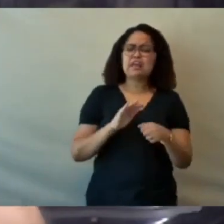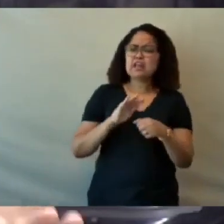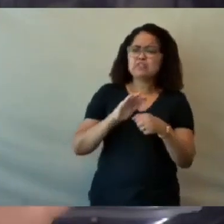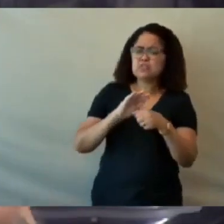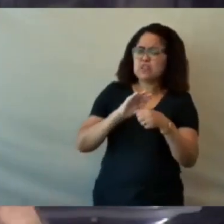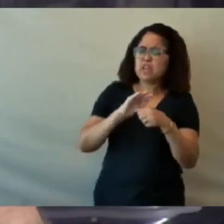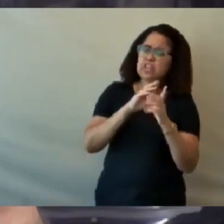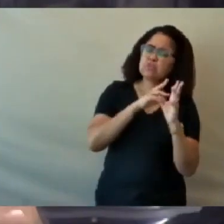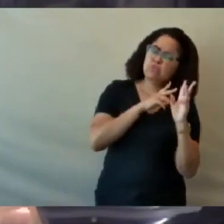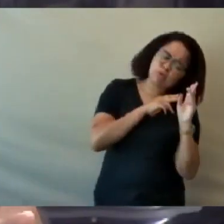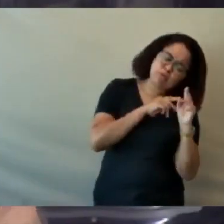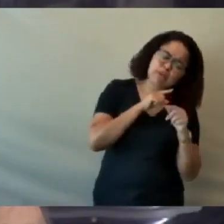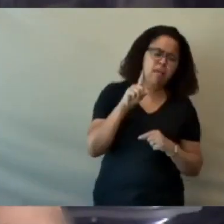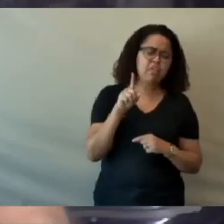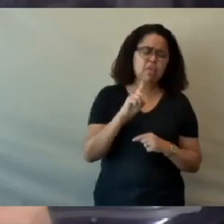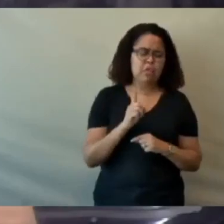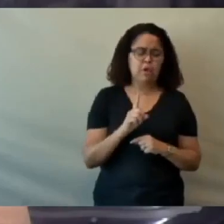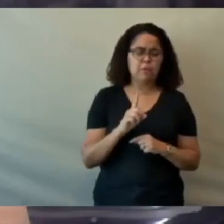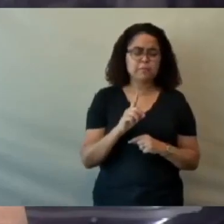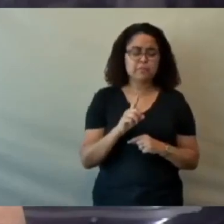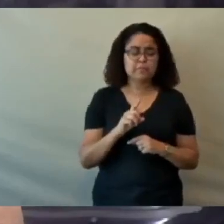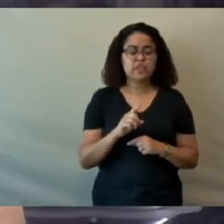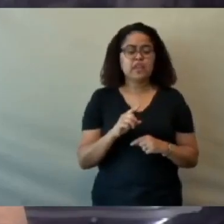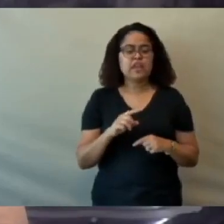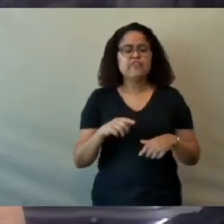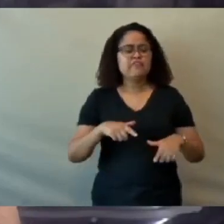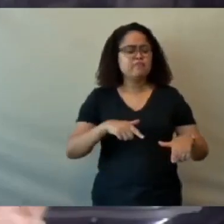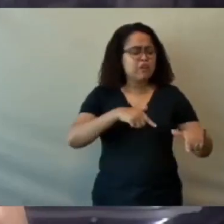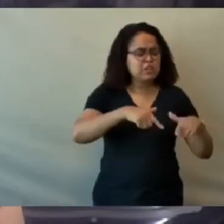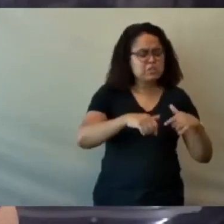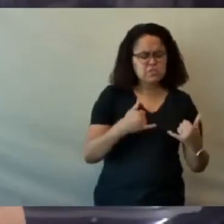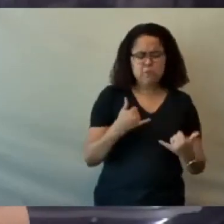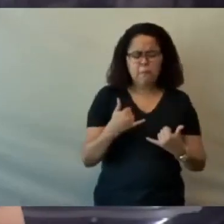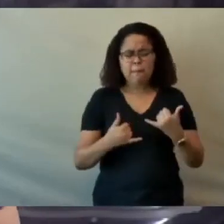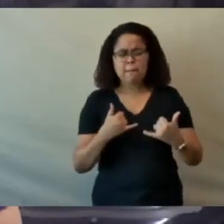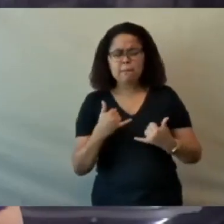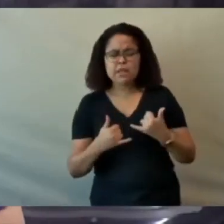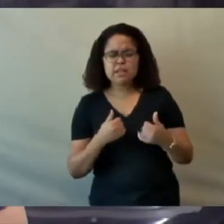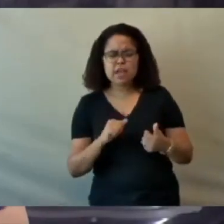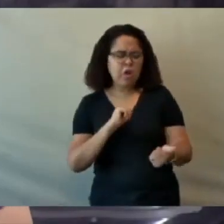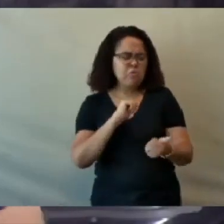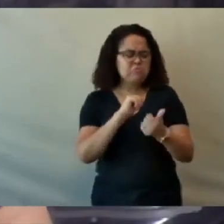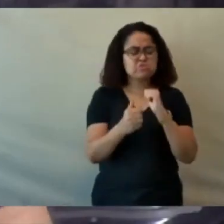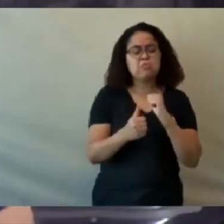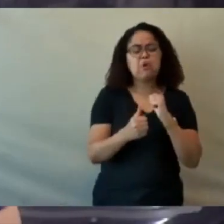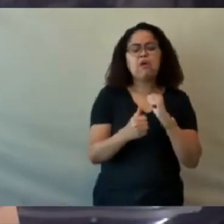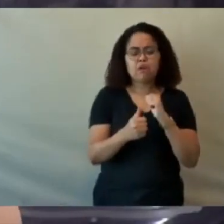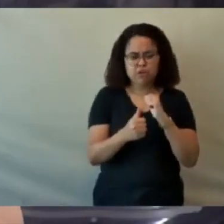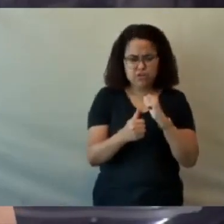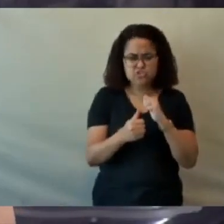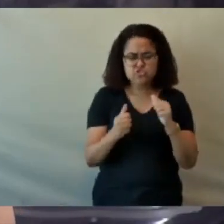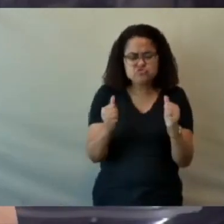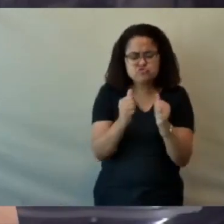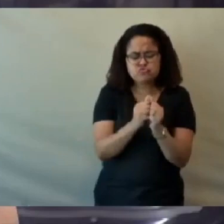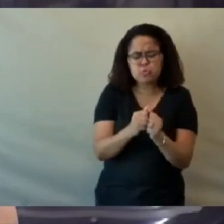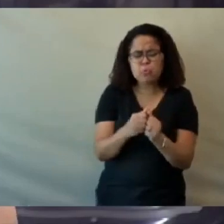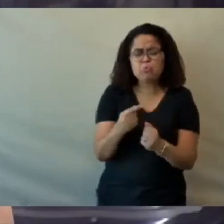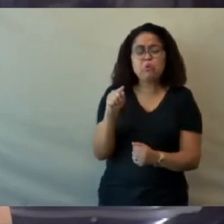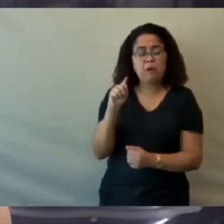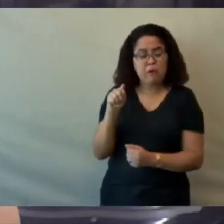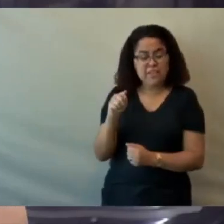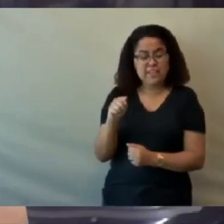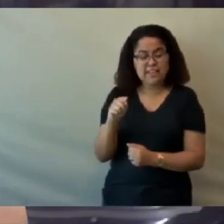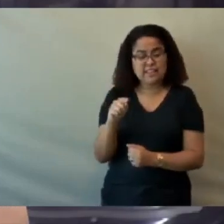jogue vôlei, e faça alguma atividade junto com ele, ele também já está entrando aí para a